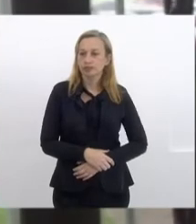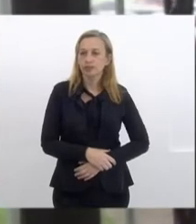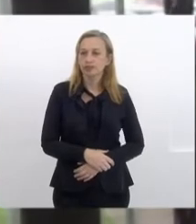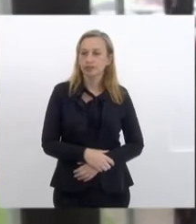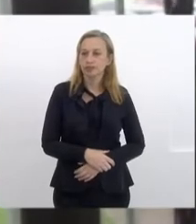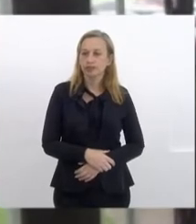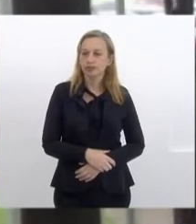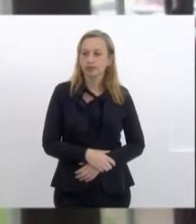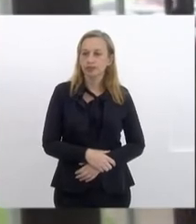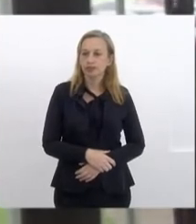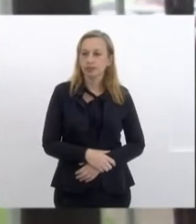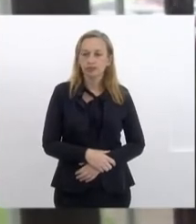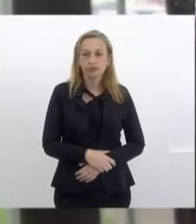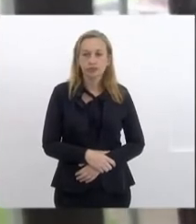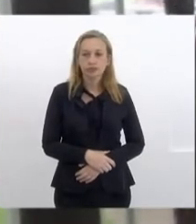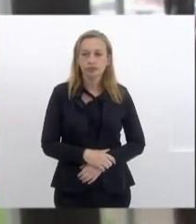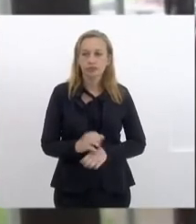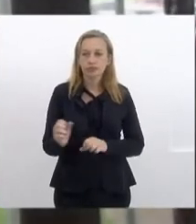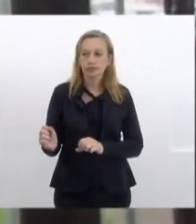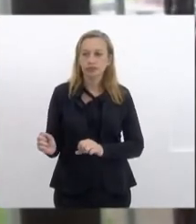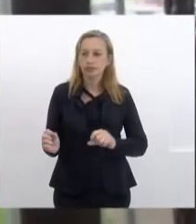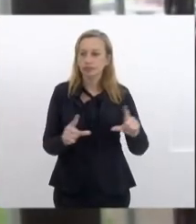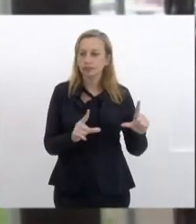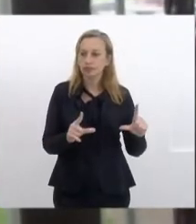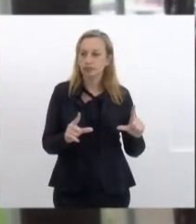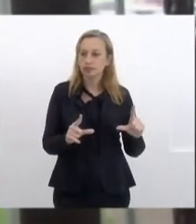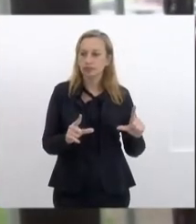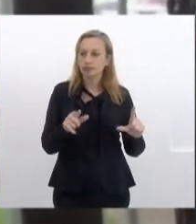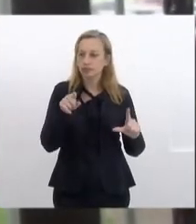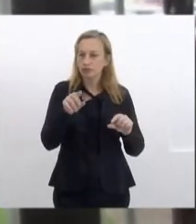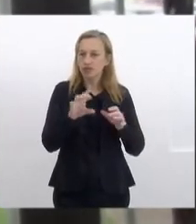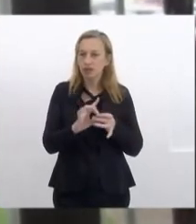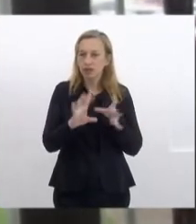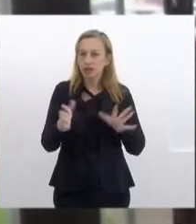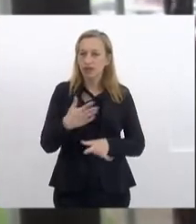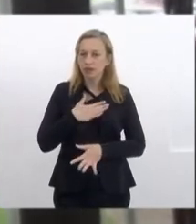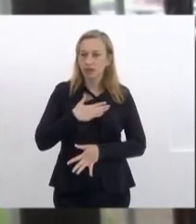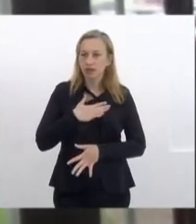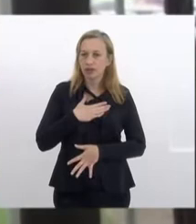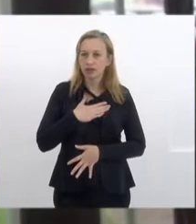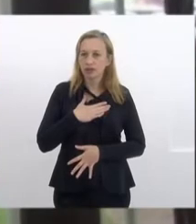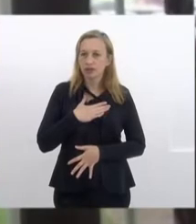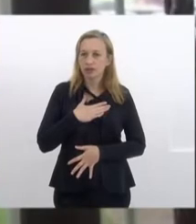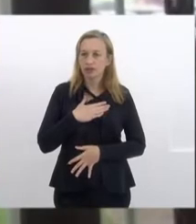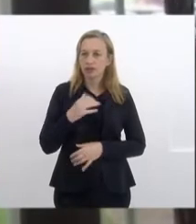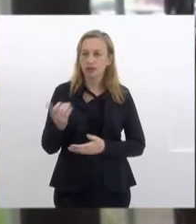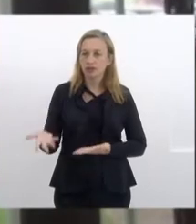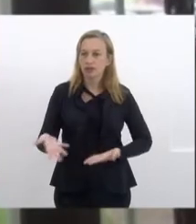Está desabilitado o compartilhamento? Tem como vocês liberarem para mim?